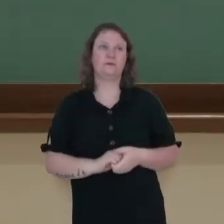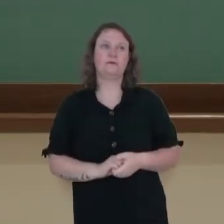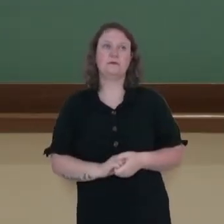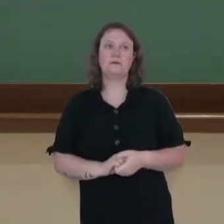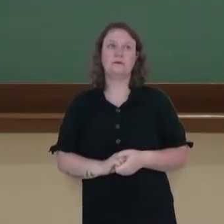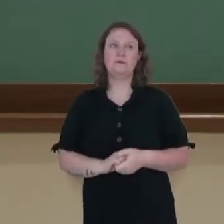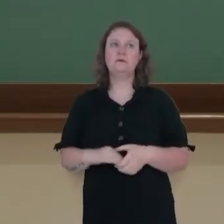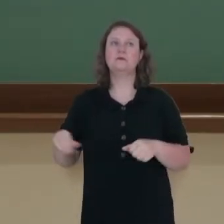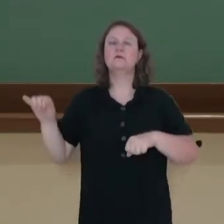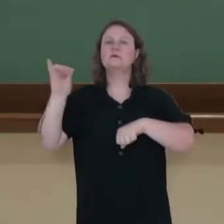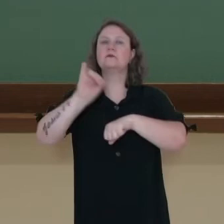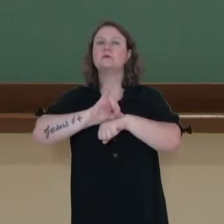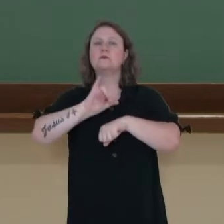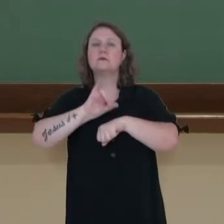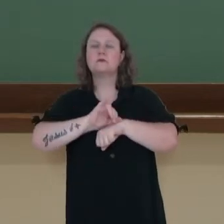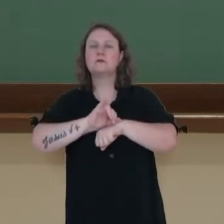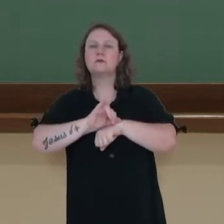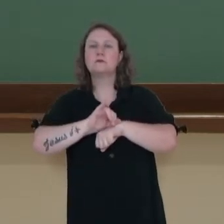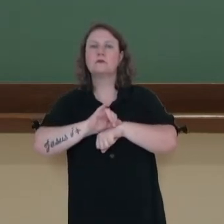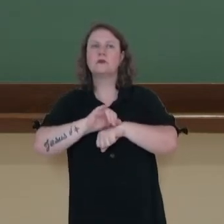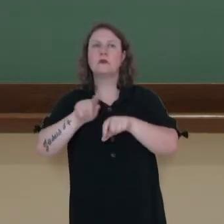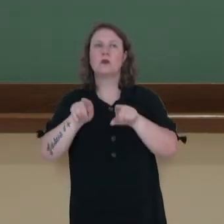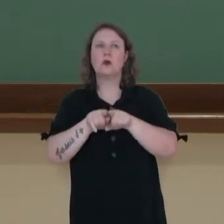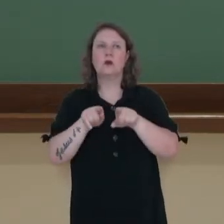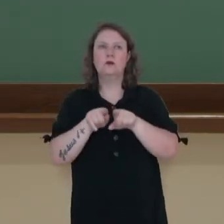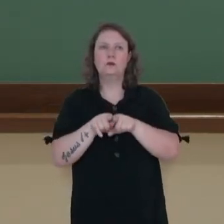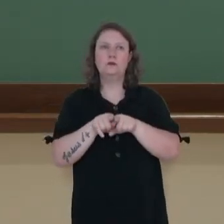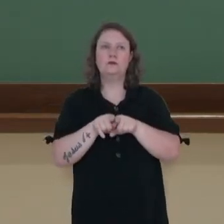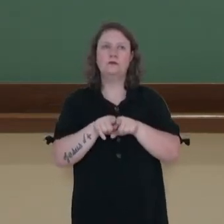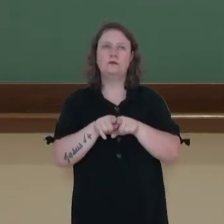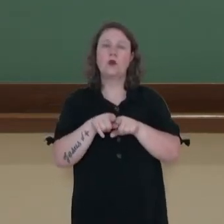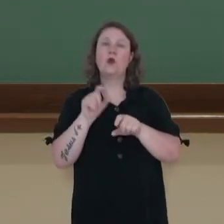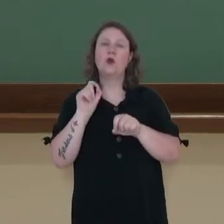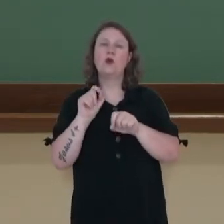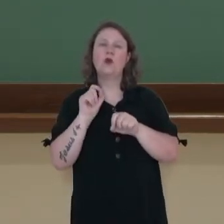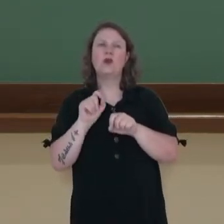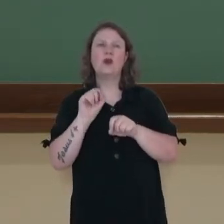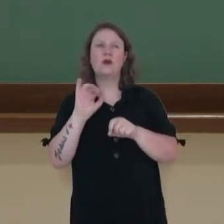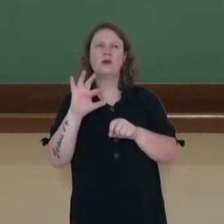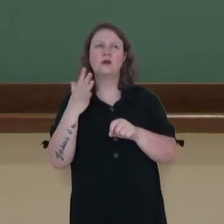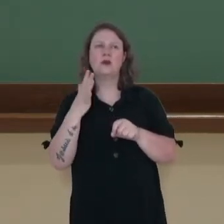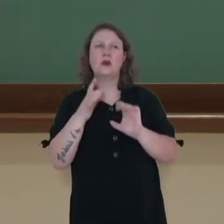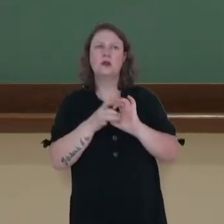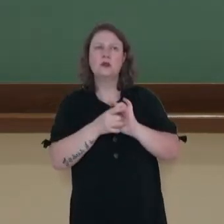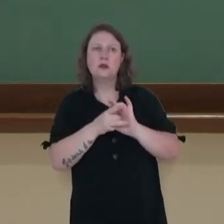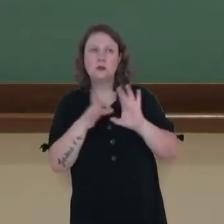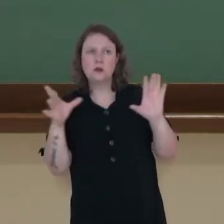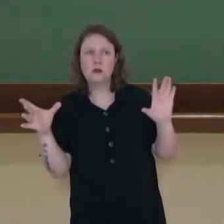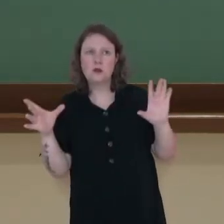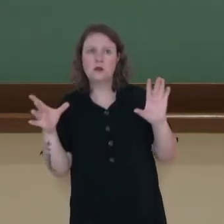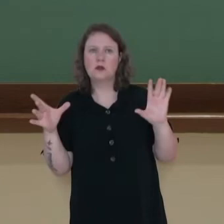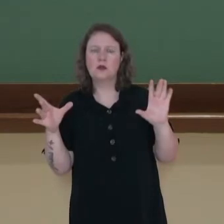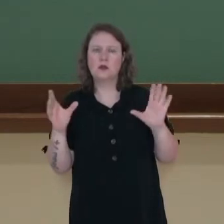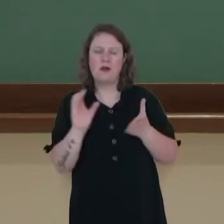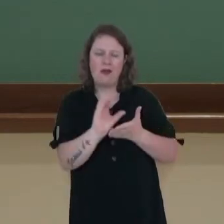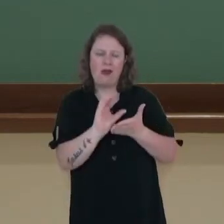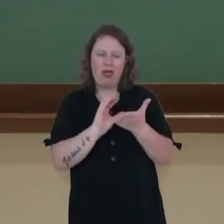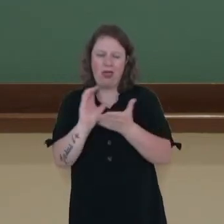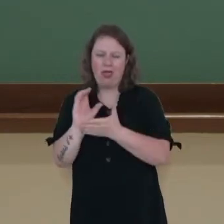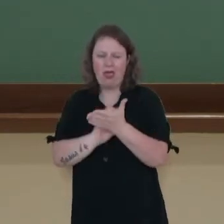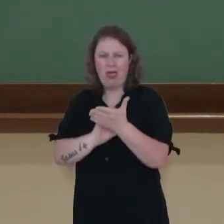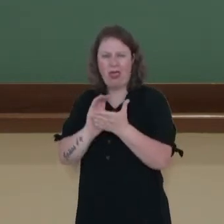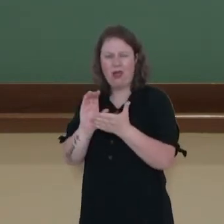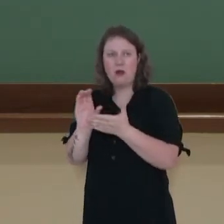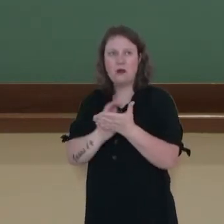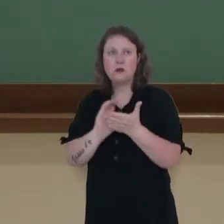A centralização, tal qual existe, comprime a liberdade, suga a riqueza